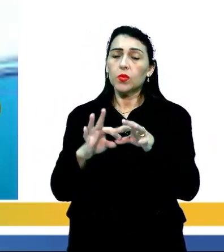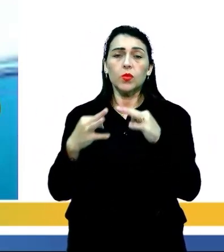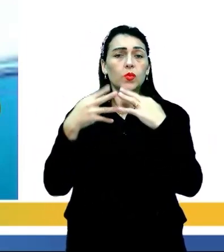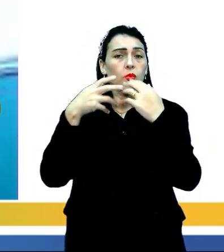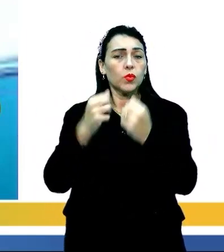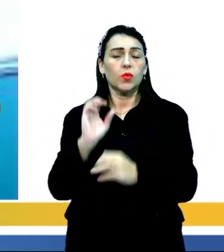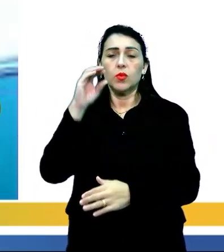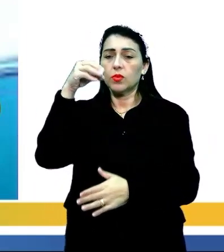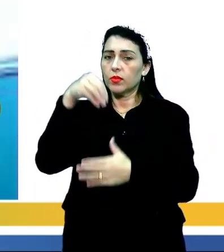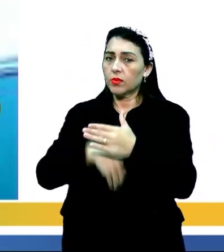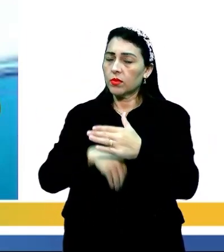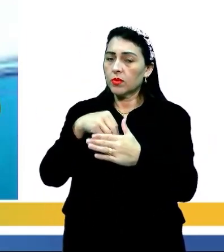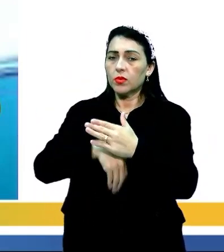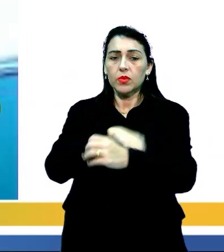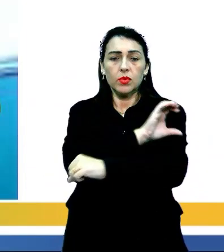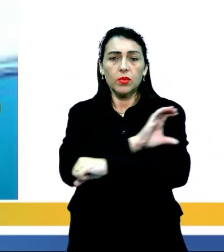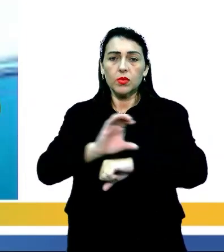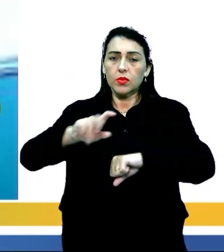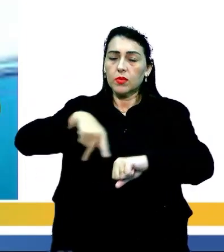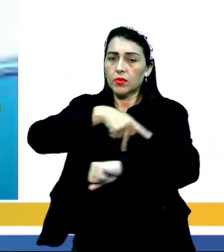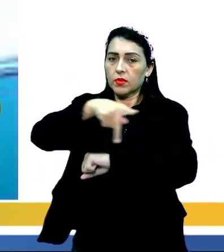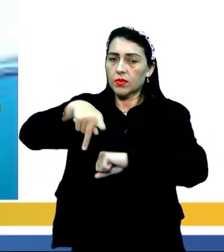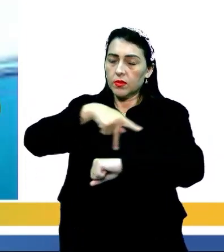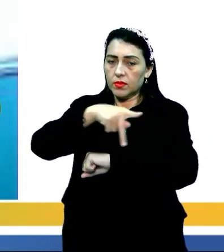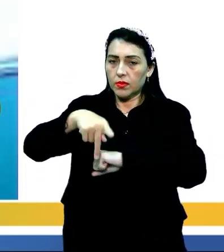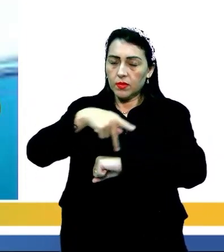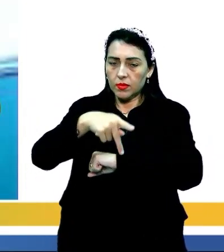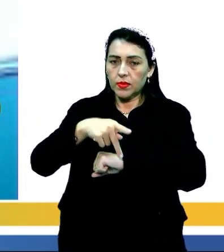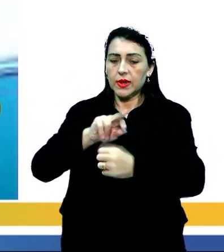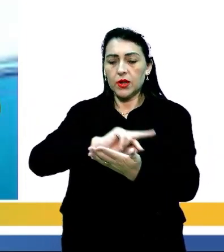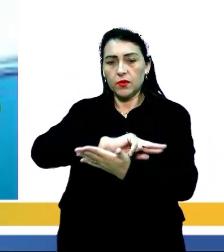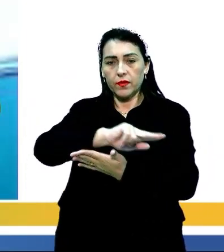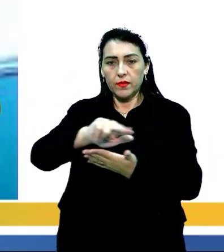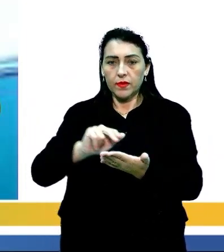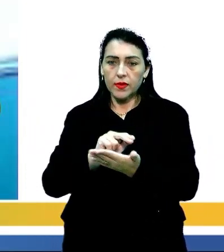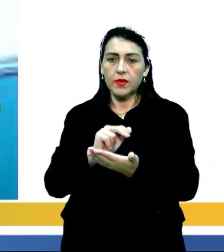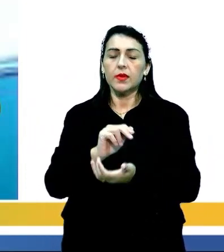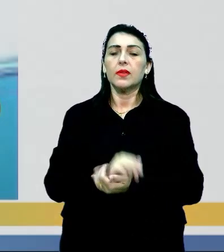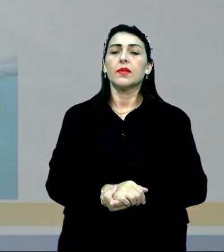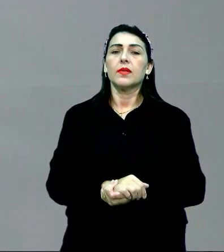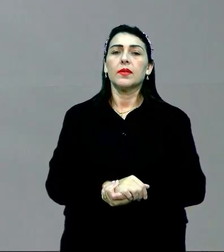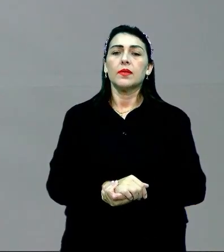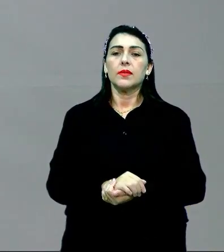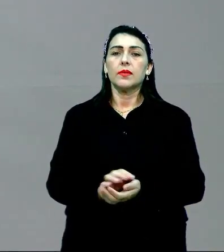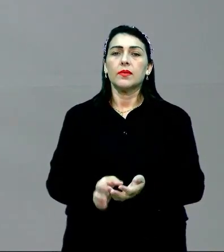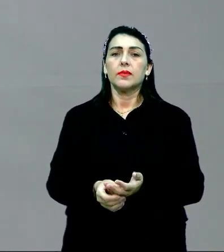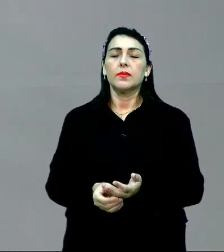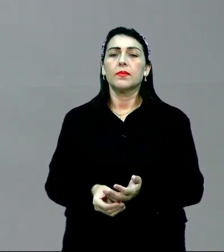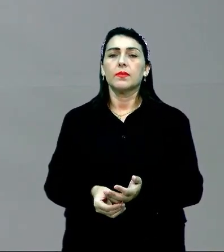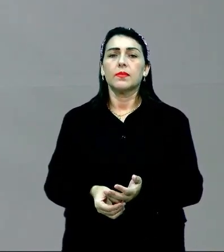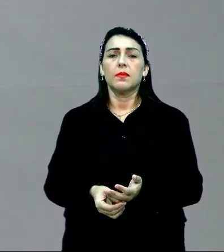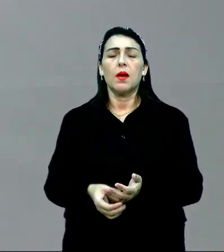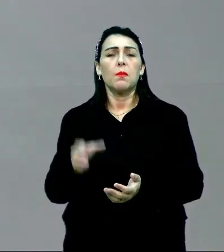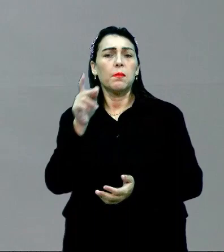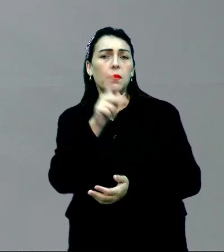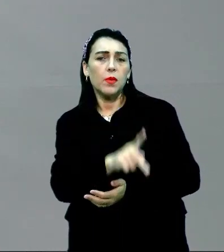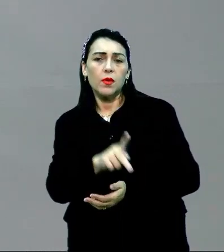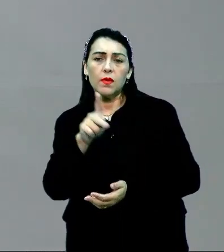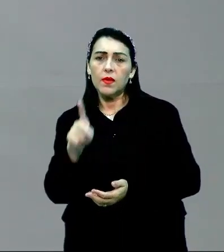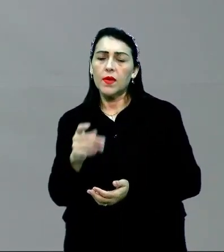dentro de a cultura de um país está dentro dessa diversidade né Professor